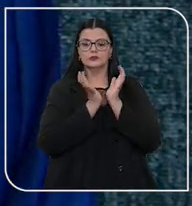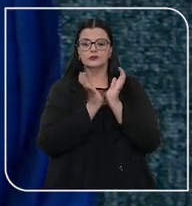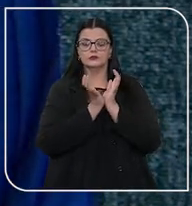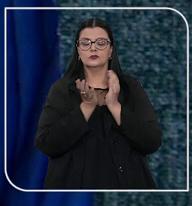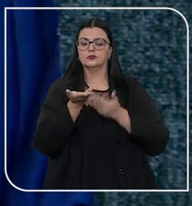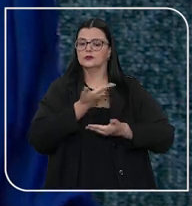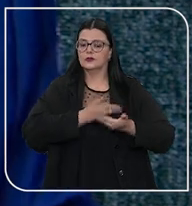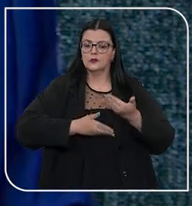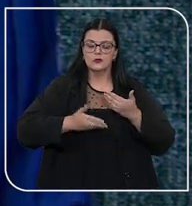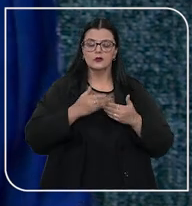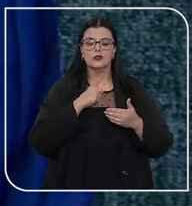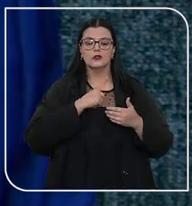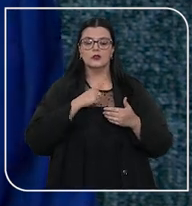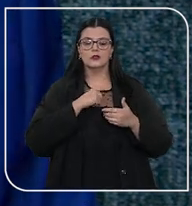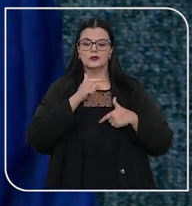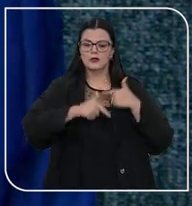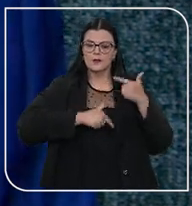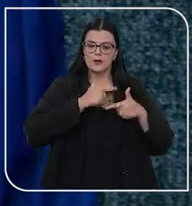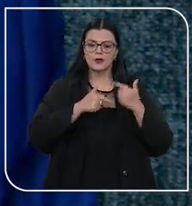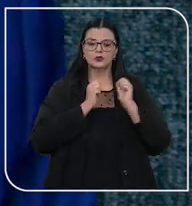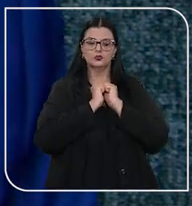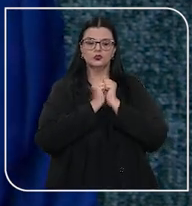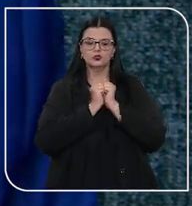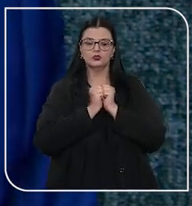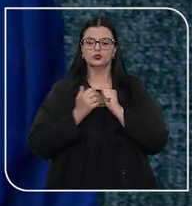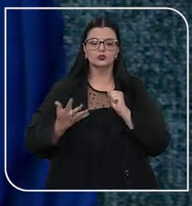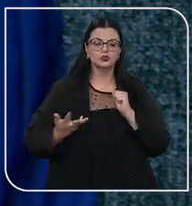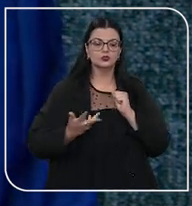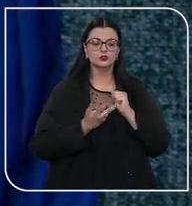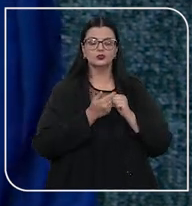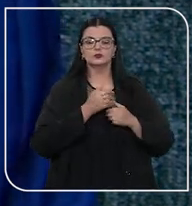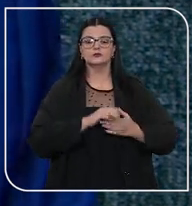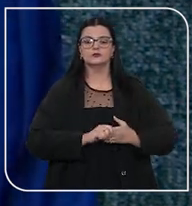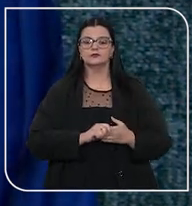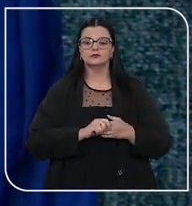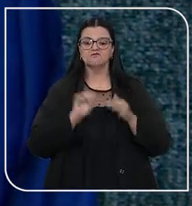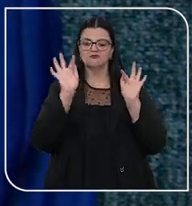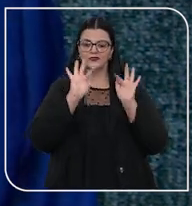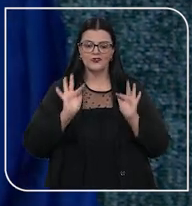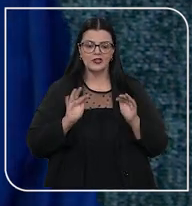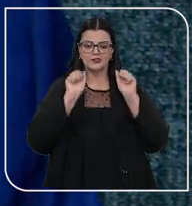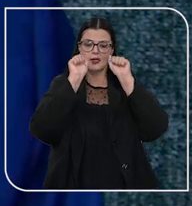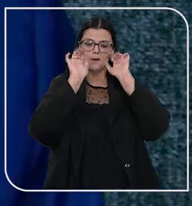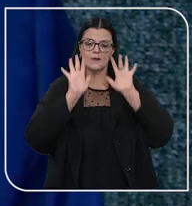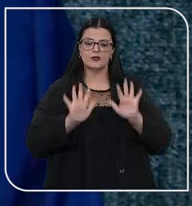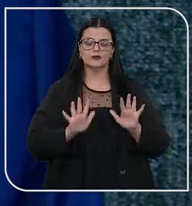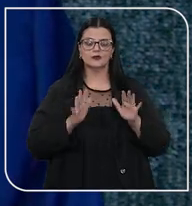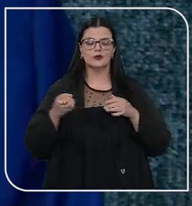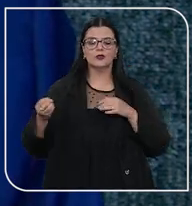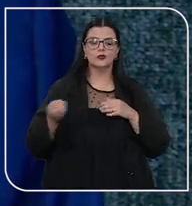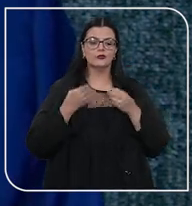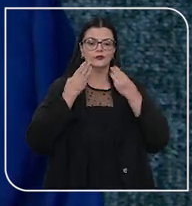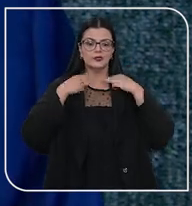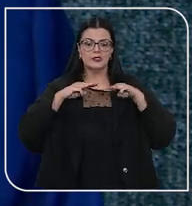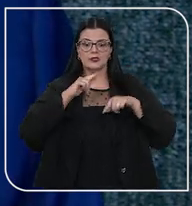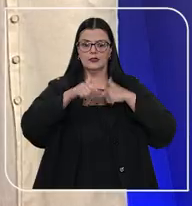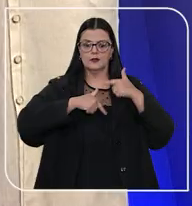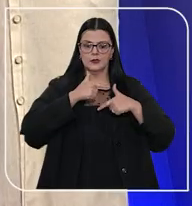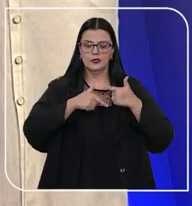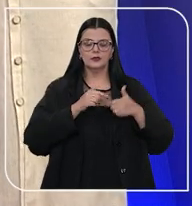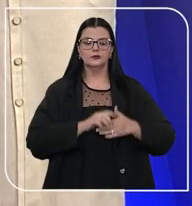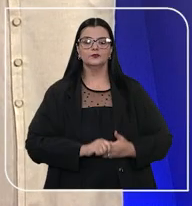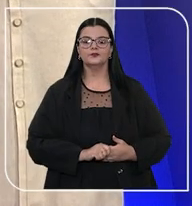nosso time. Estou certo que nós faremos coisas boas juntas e desejo que você seja feliz e abençoado nessa nova